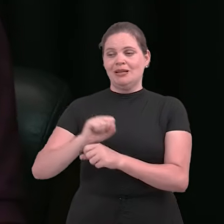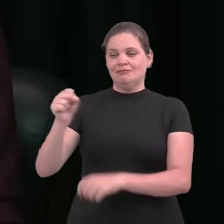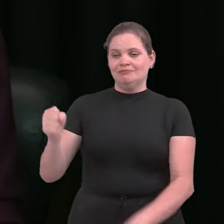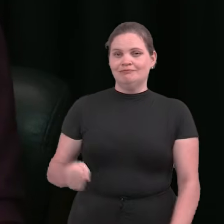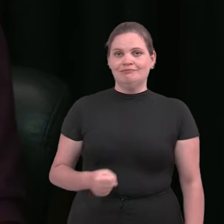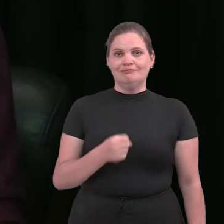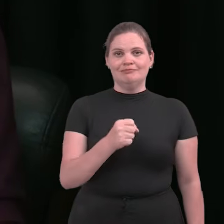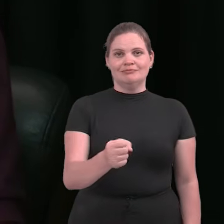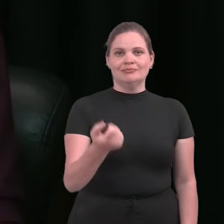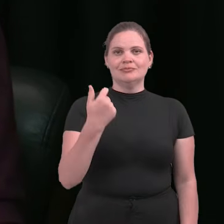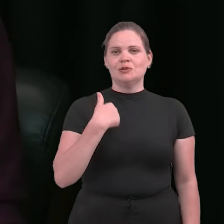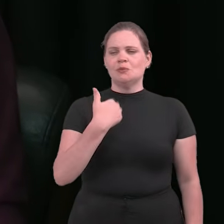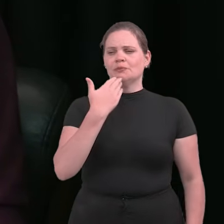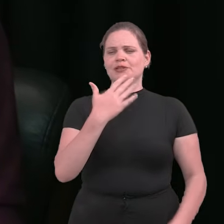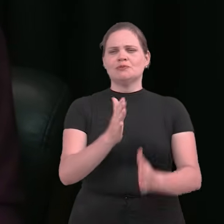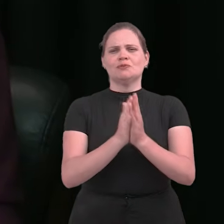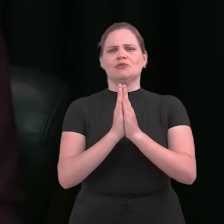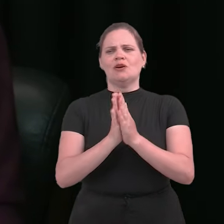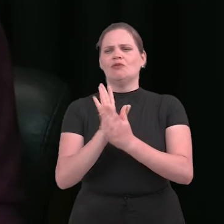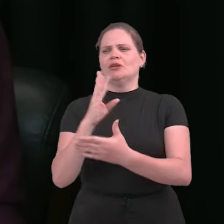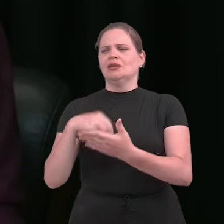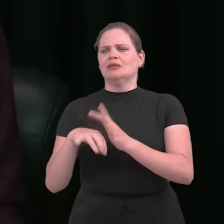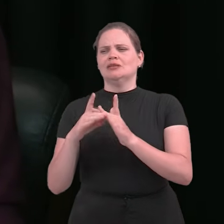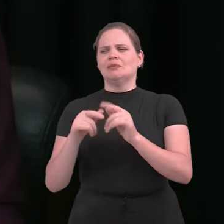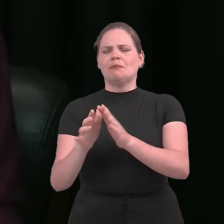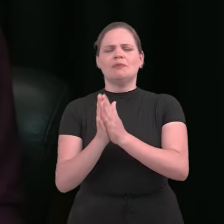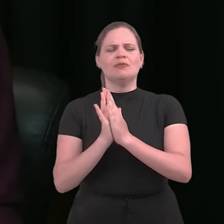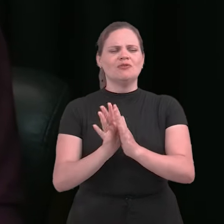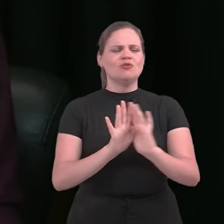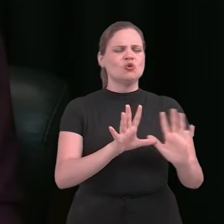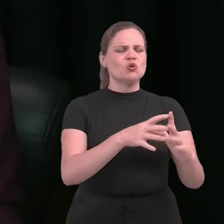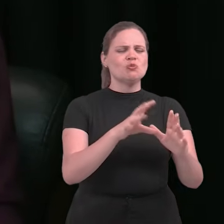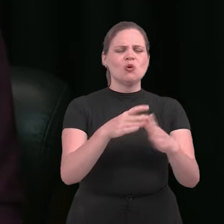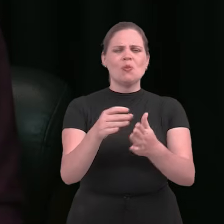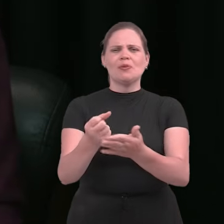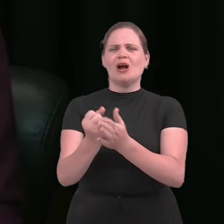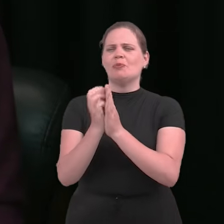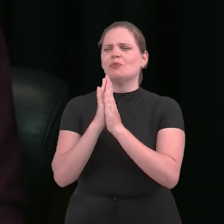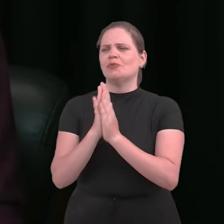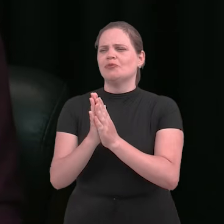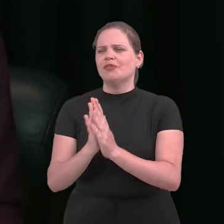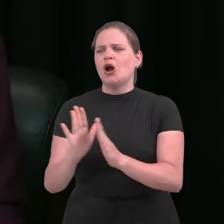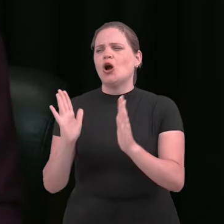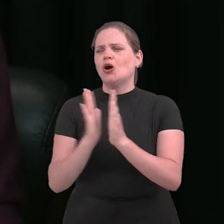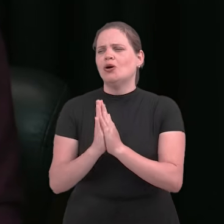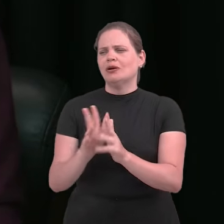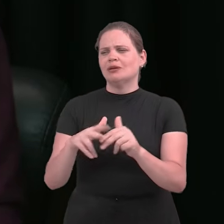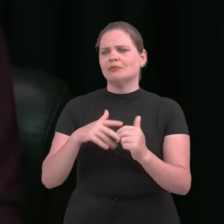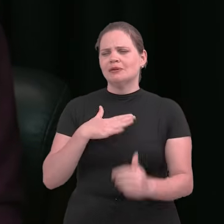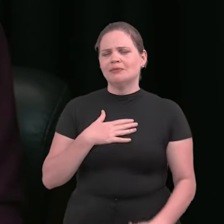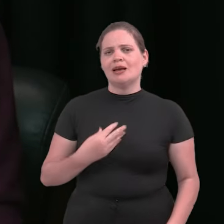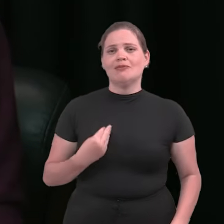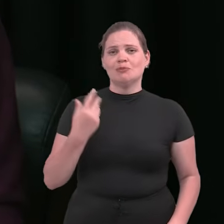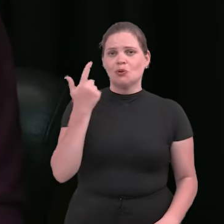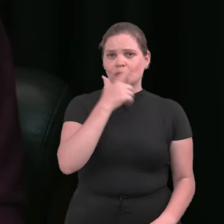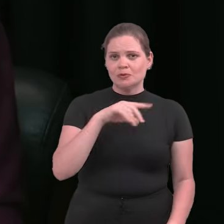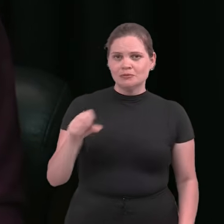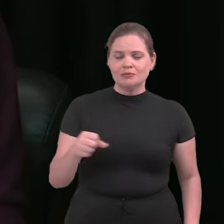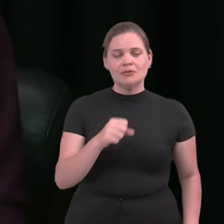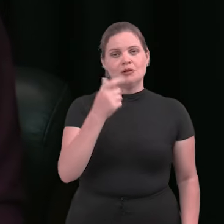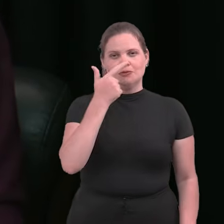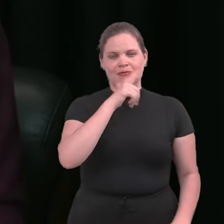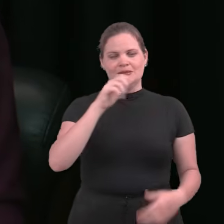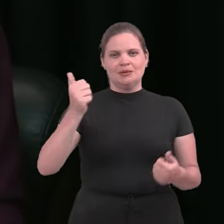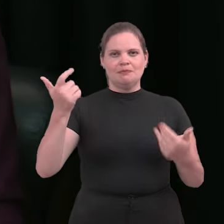aí eu recorri a todos os grupos de assistência da igreja lá em Brasília, a igreja de Sobradinho. Para orar. Botamos o povo para orar lá e a bênção